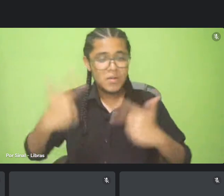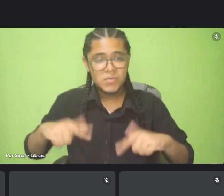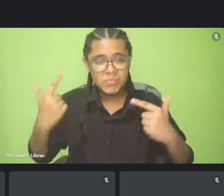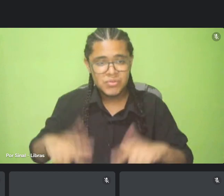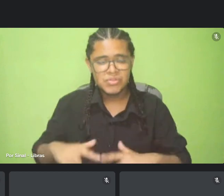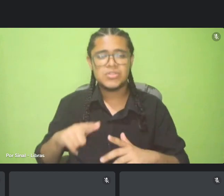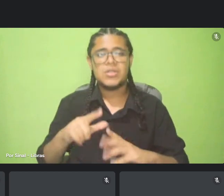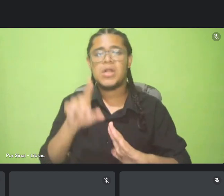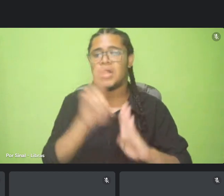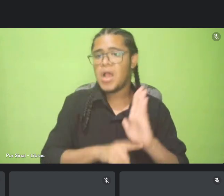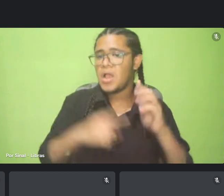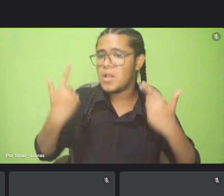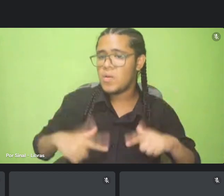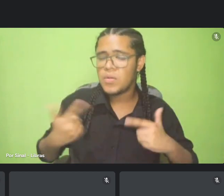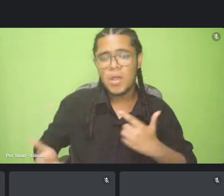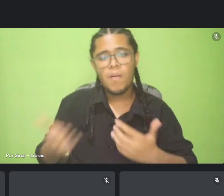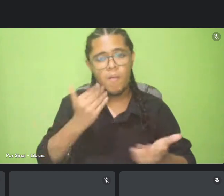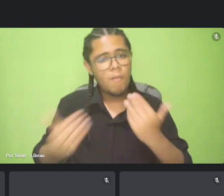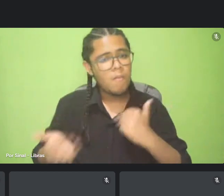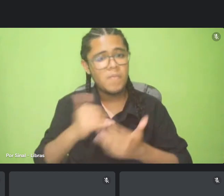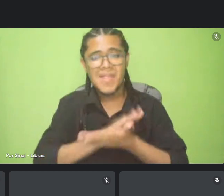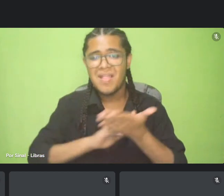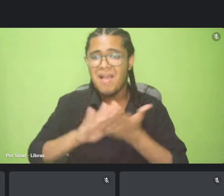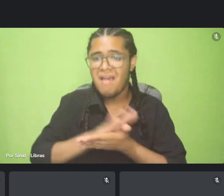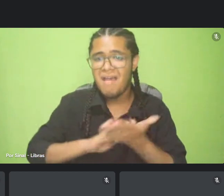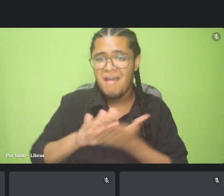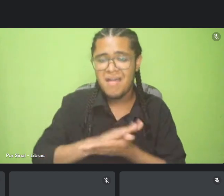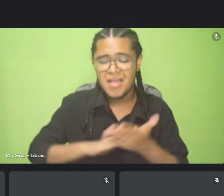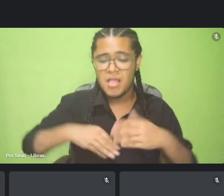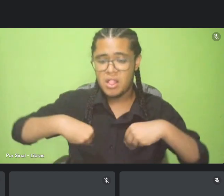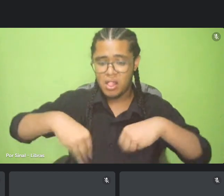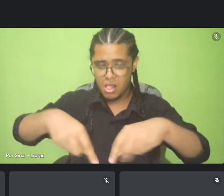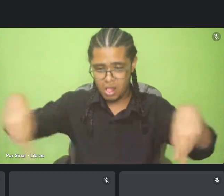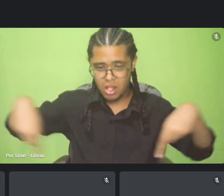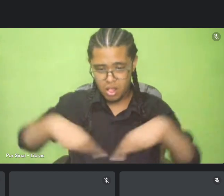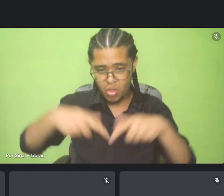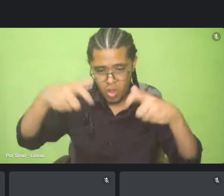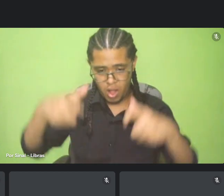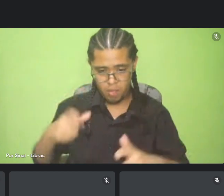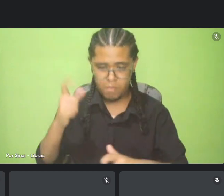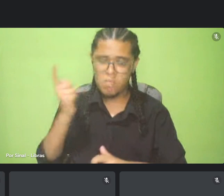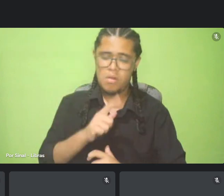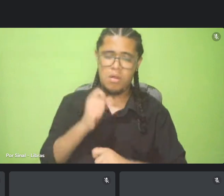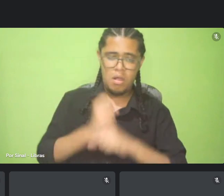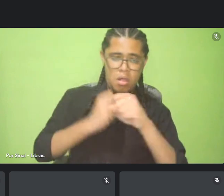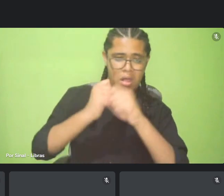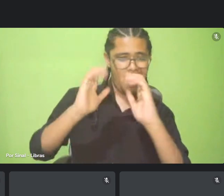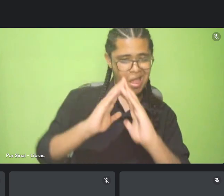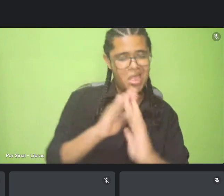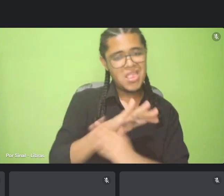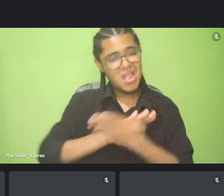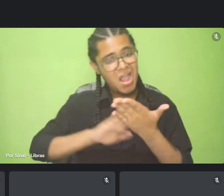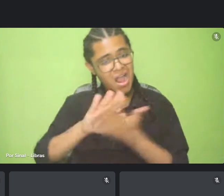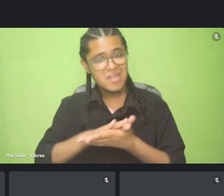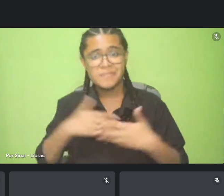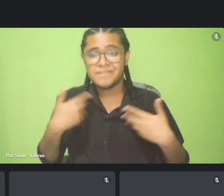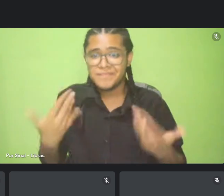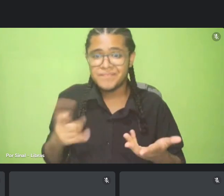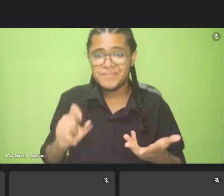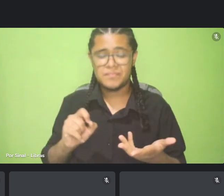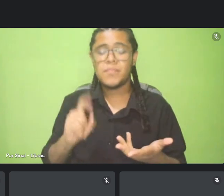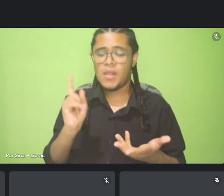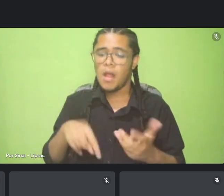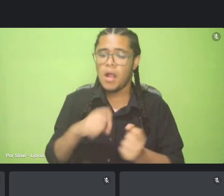terra, sem alimentação. A escravização neste Brasil não findou. Veja um salário mínimo, não